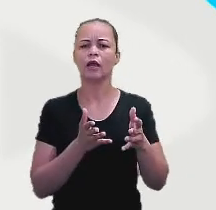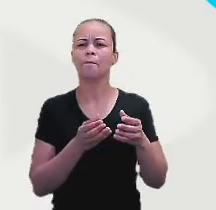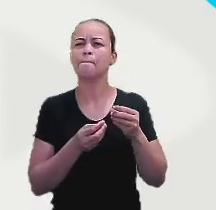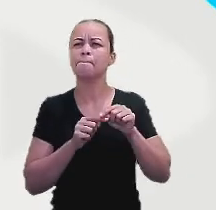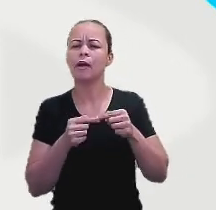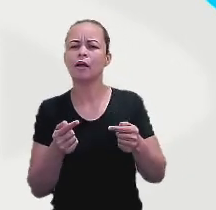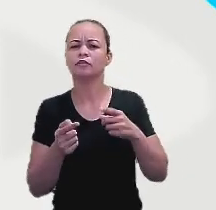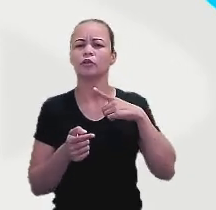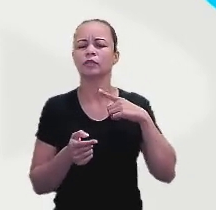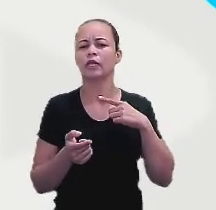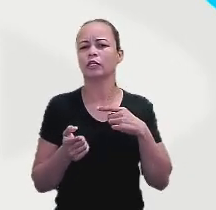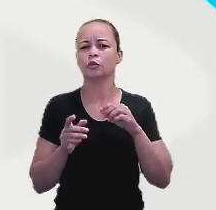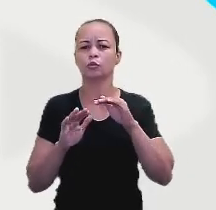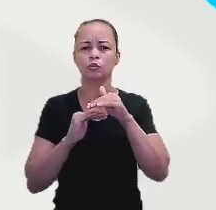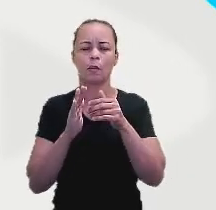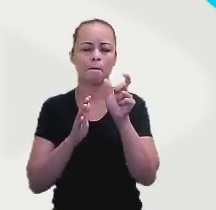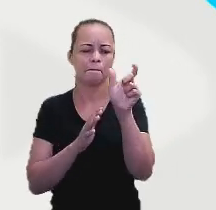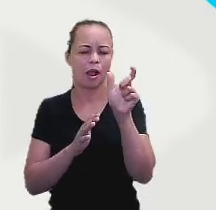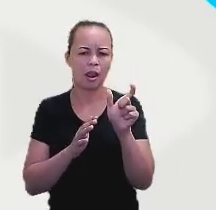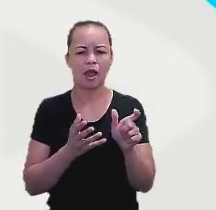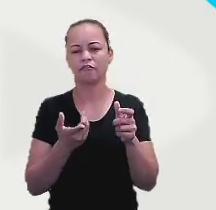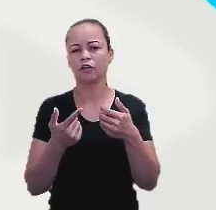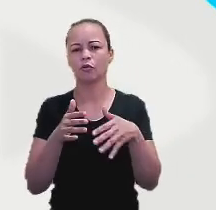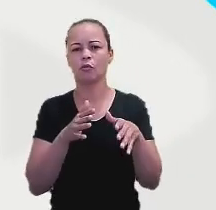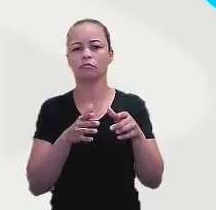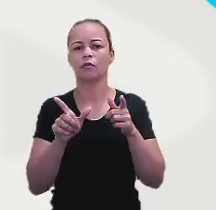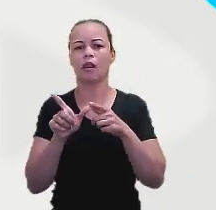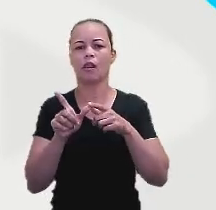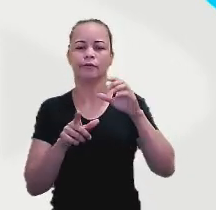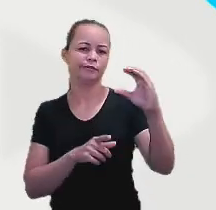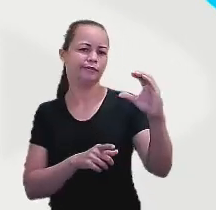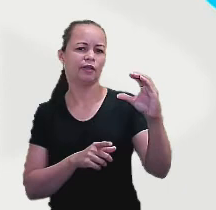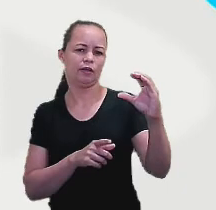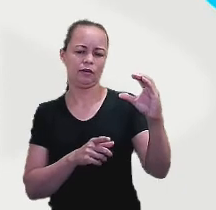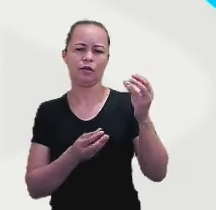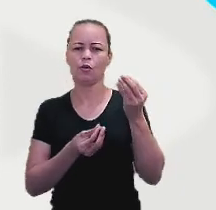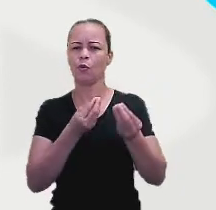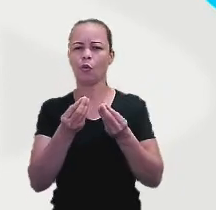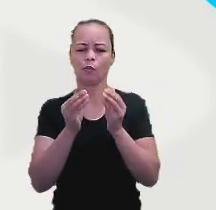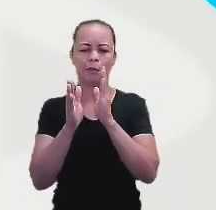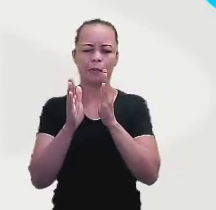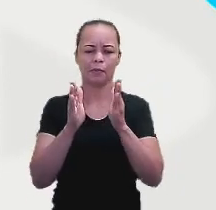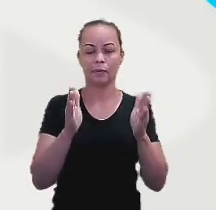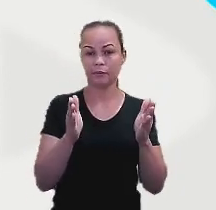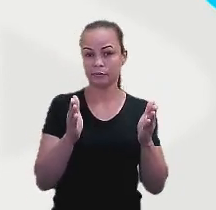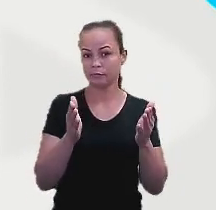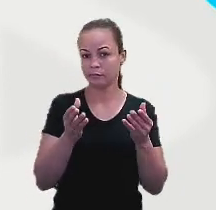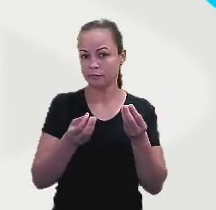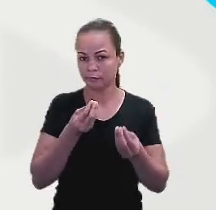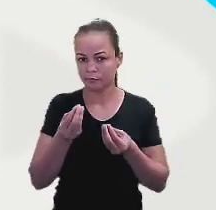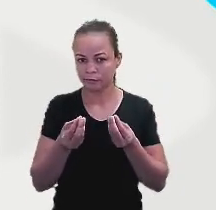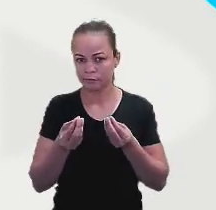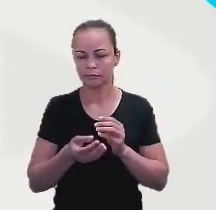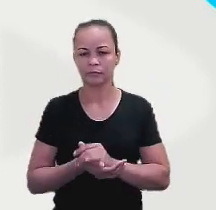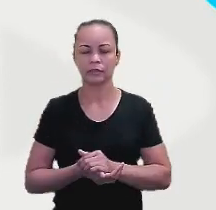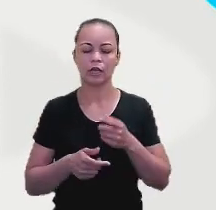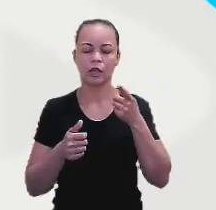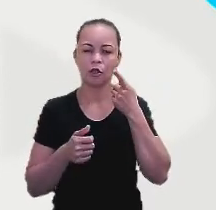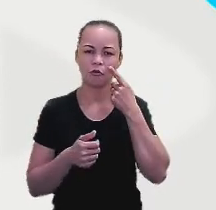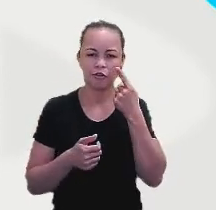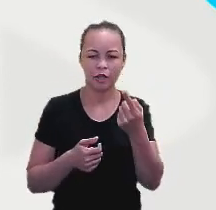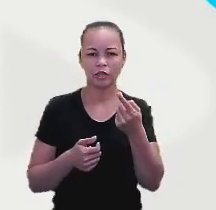com a mesma letra, como aqui com a letra C, como eu faço para colocar na ordem alfabética? Então, eu vejo que a primeira letra é